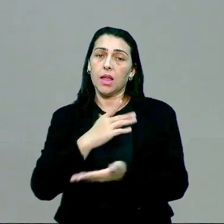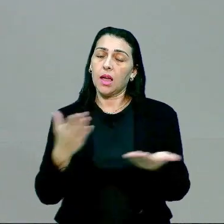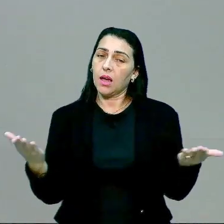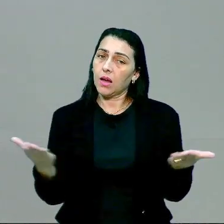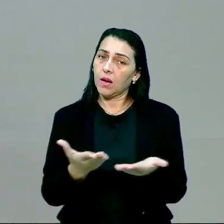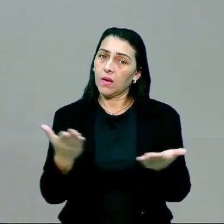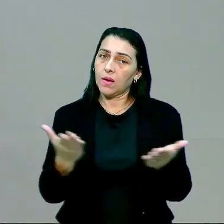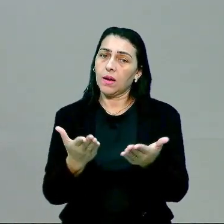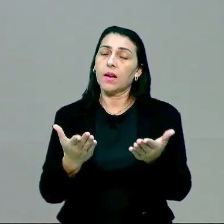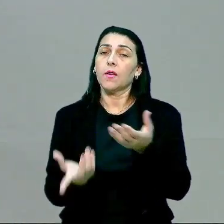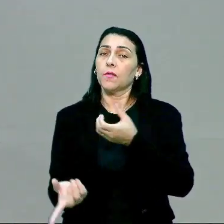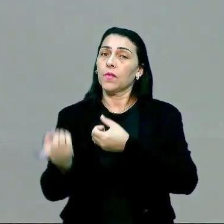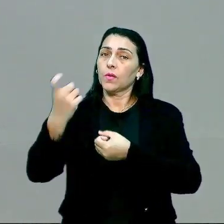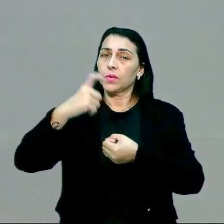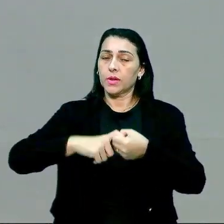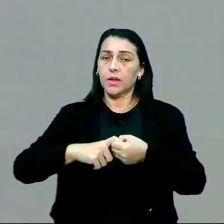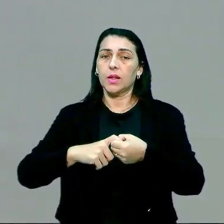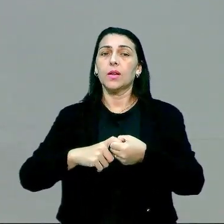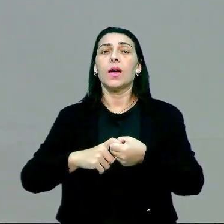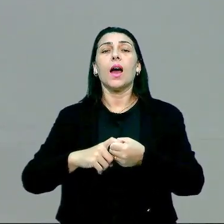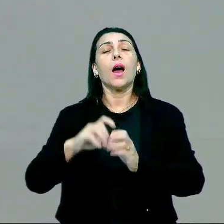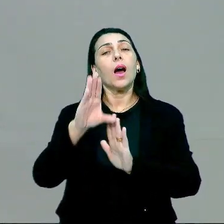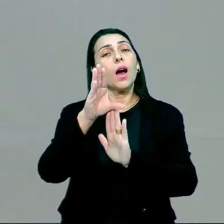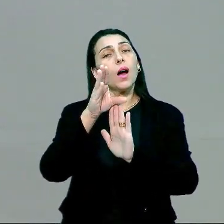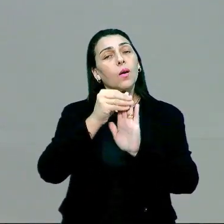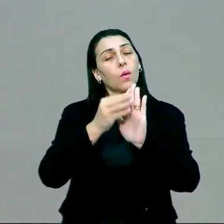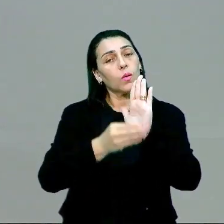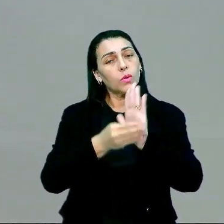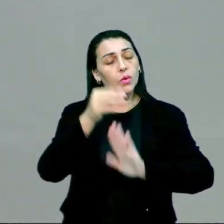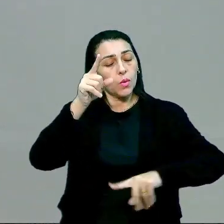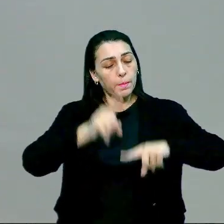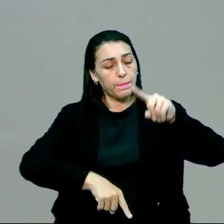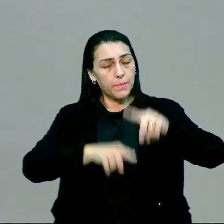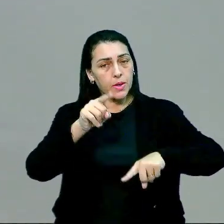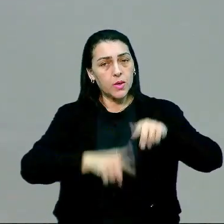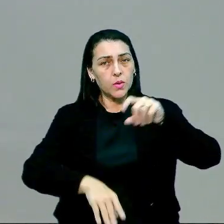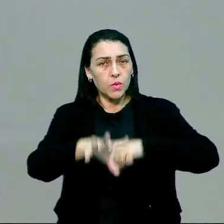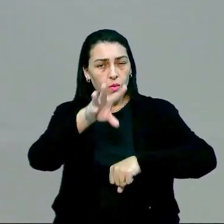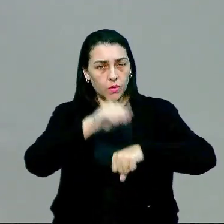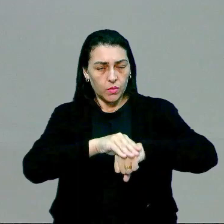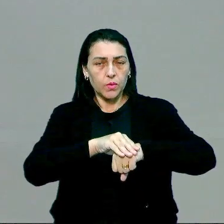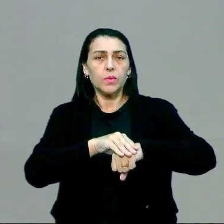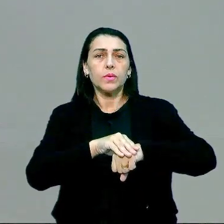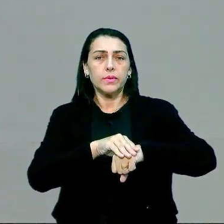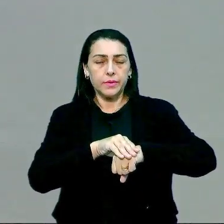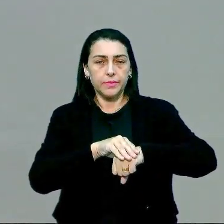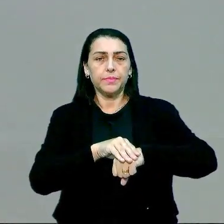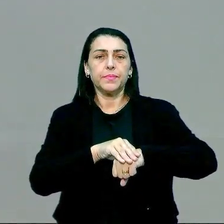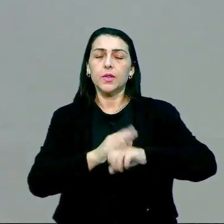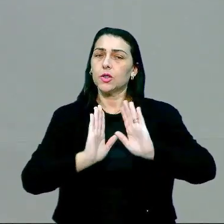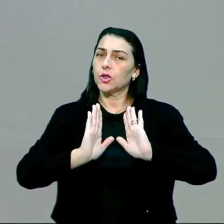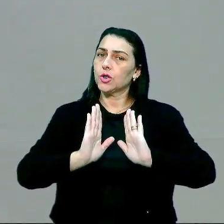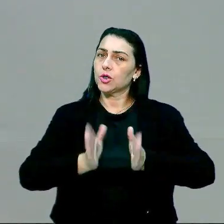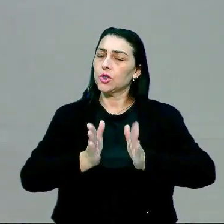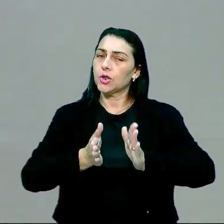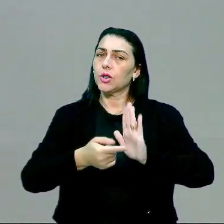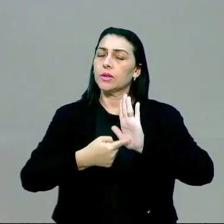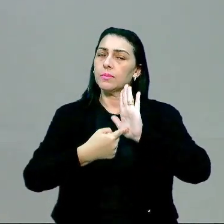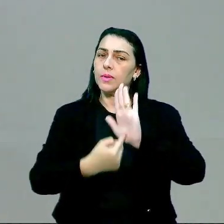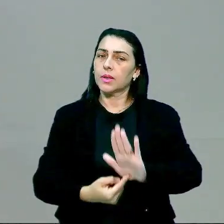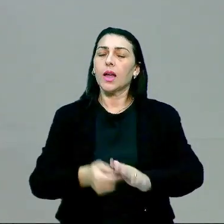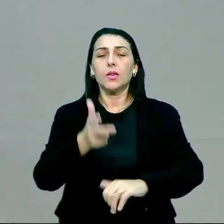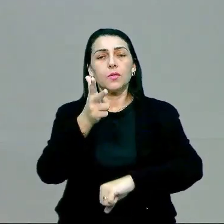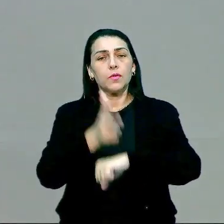vamos nos reportar a conteúdos, a objetos de conhecimento, melhor colocando, já mencionados